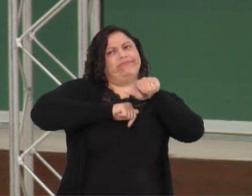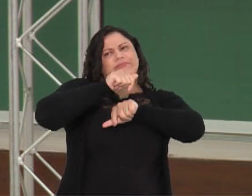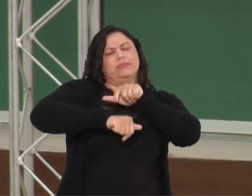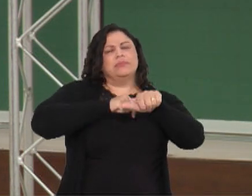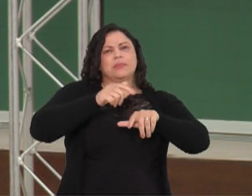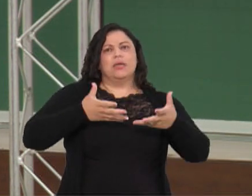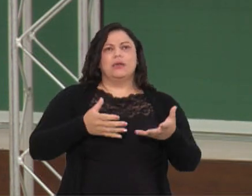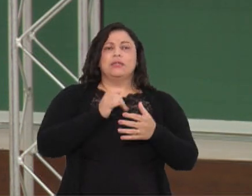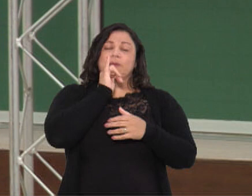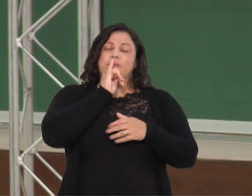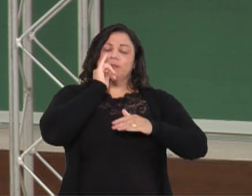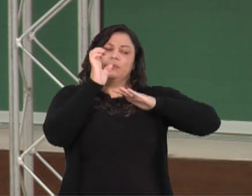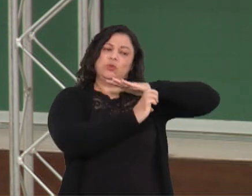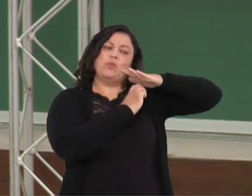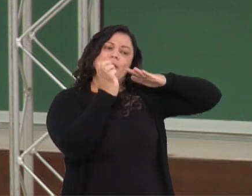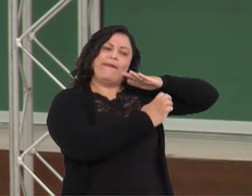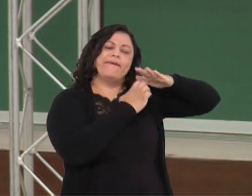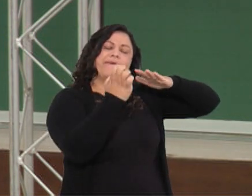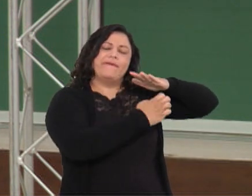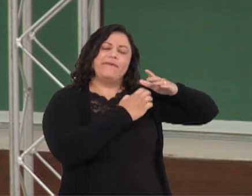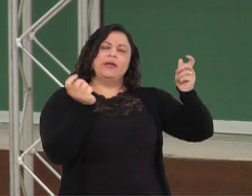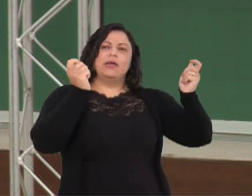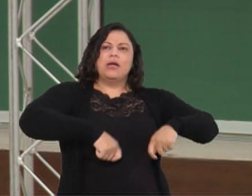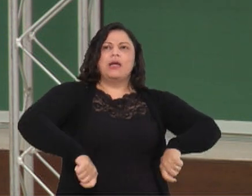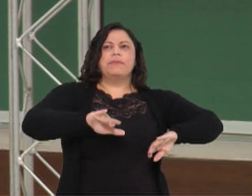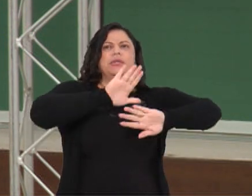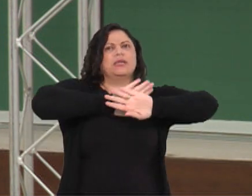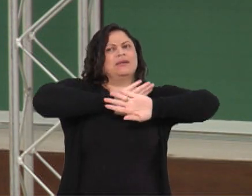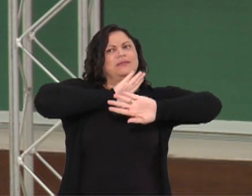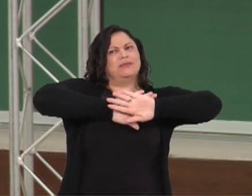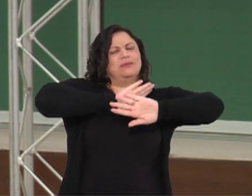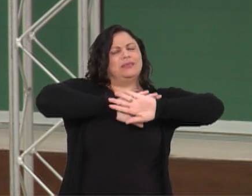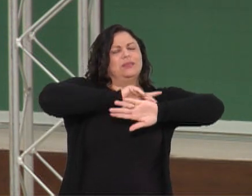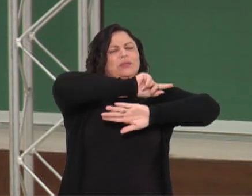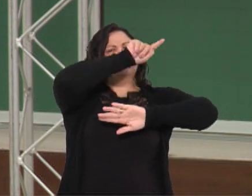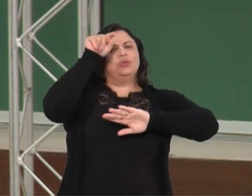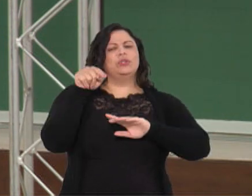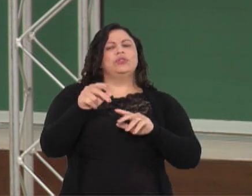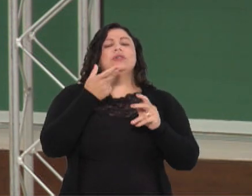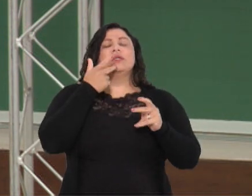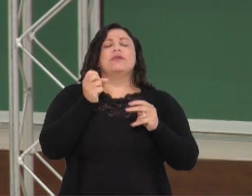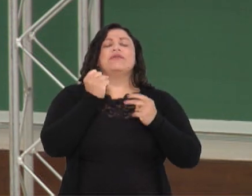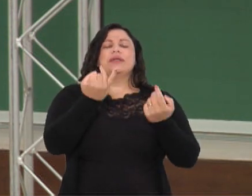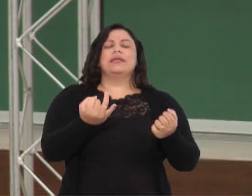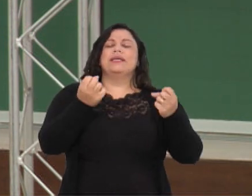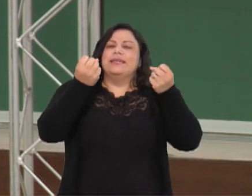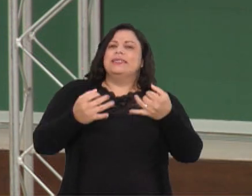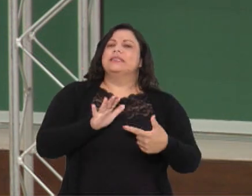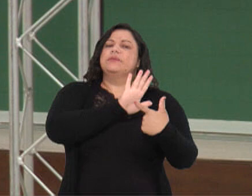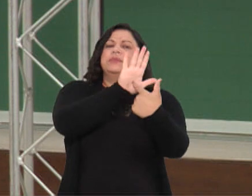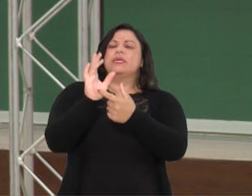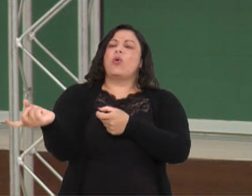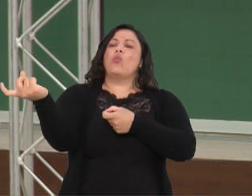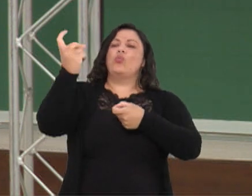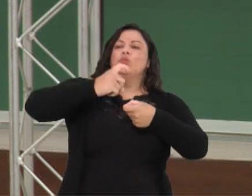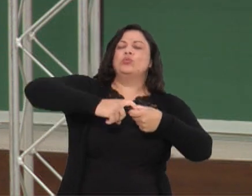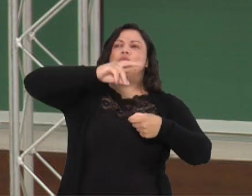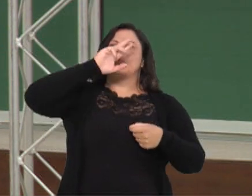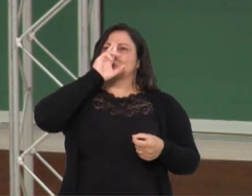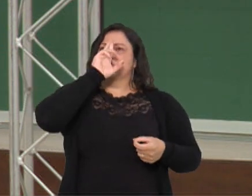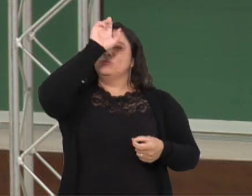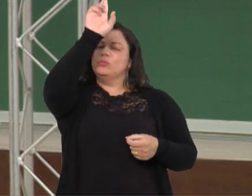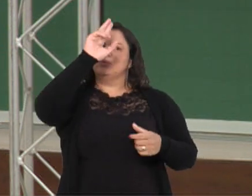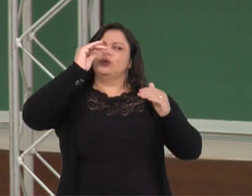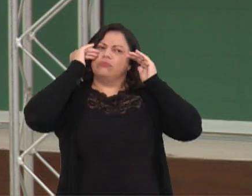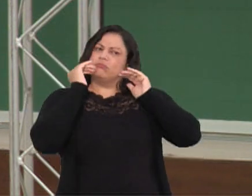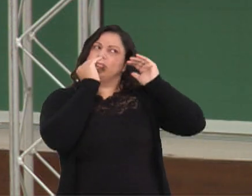numa fábrica, a ideologia vem colocar que o dono da empresa, o gerente, é esses